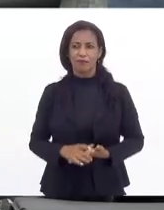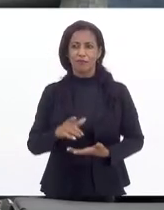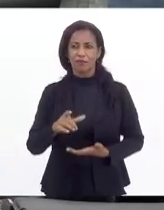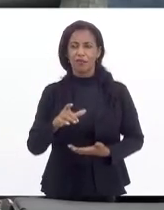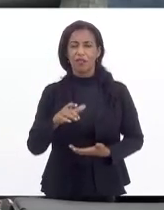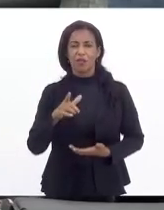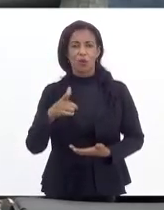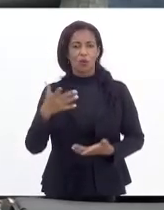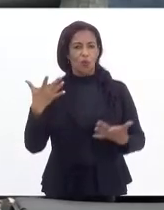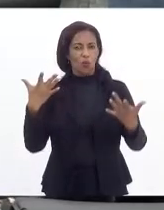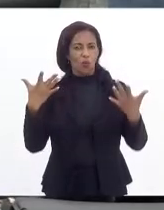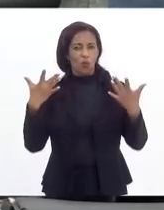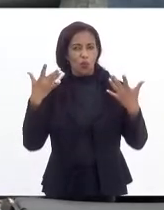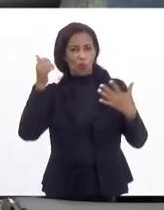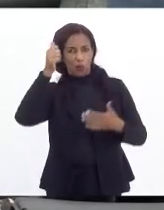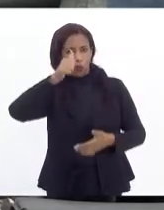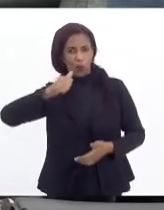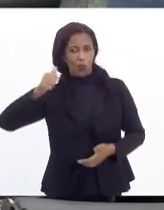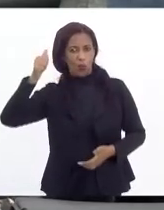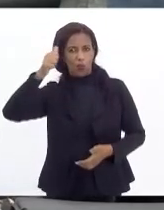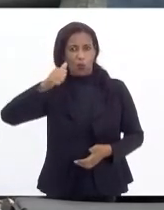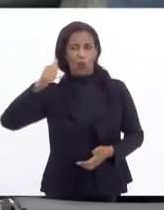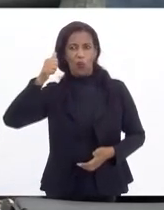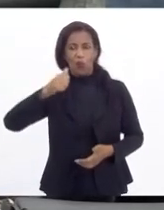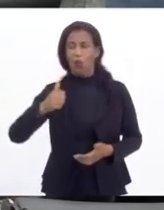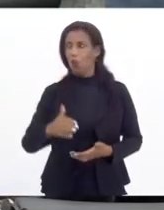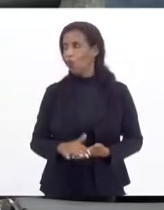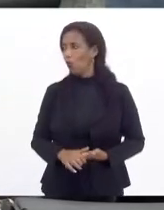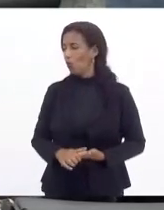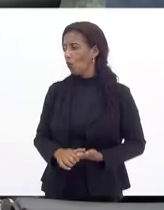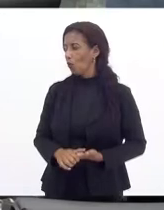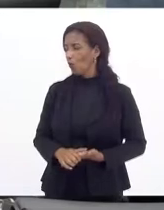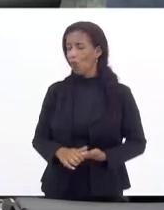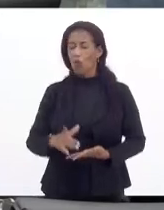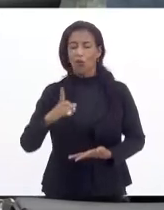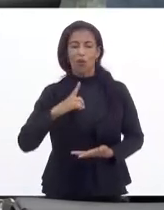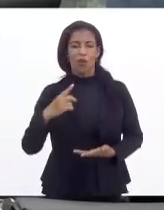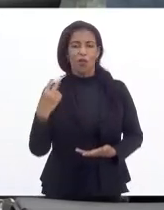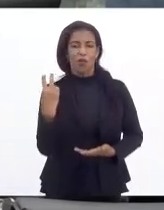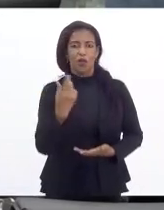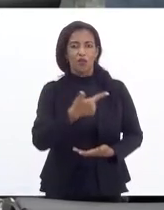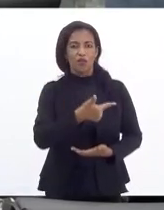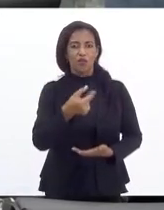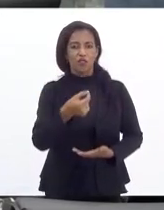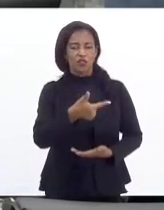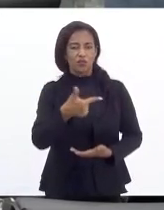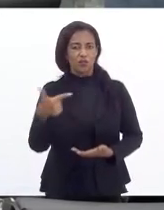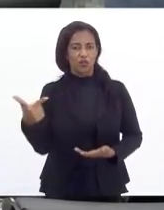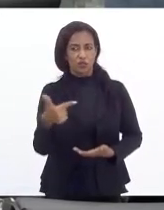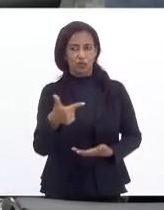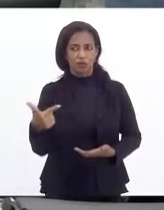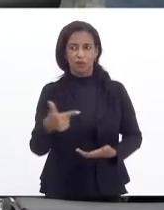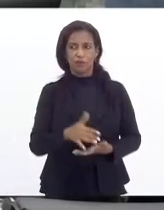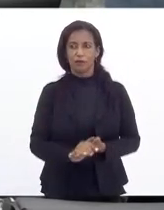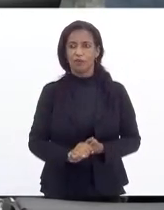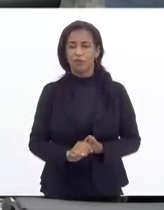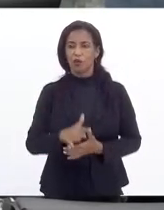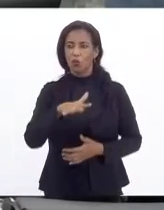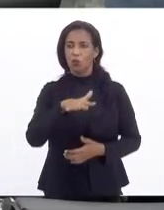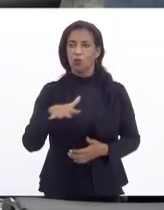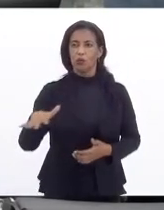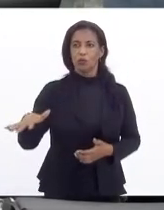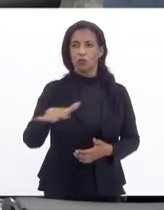coletivo artístico que completa 30 anos em 2022. O